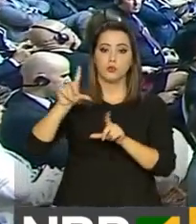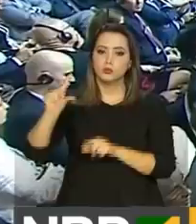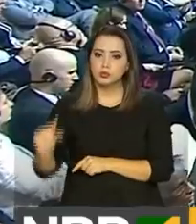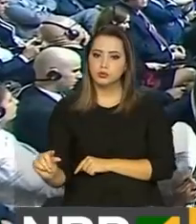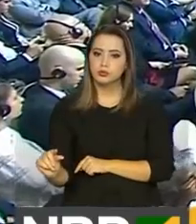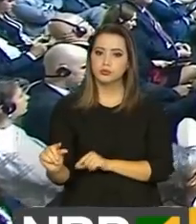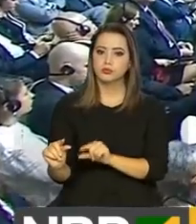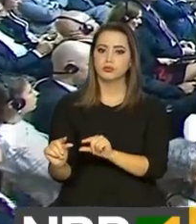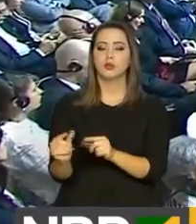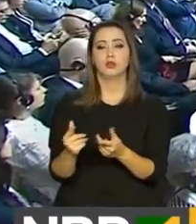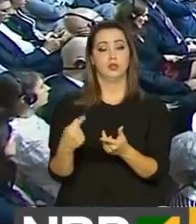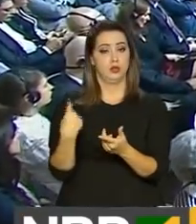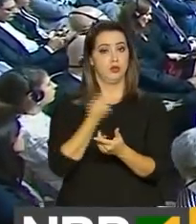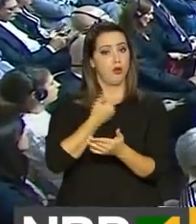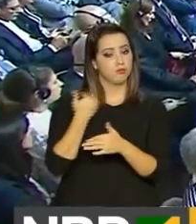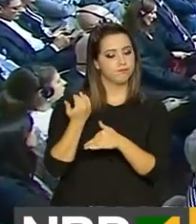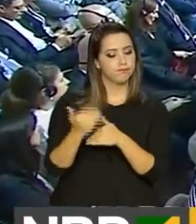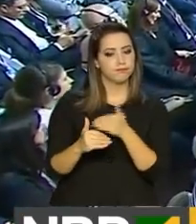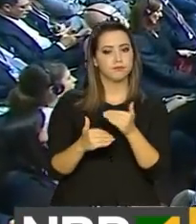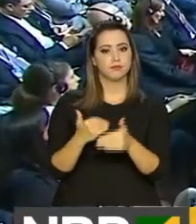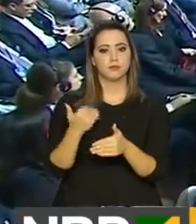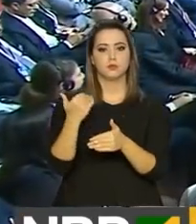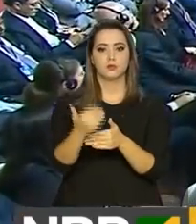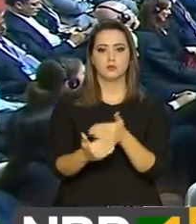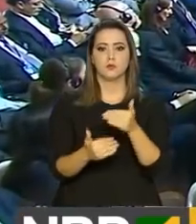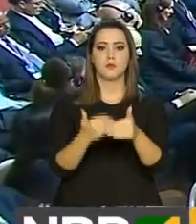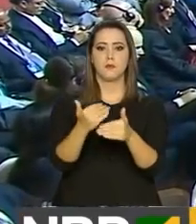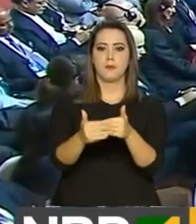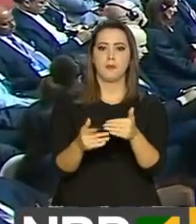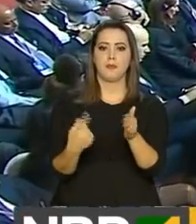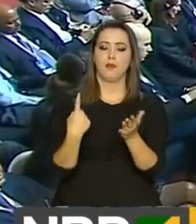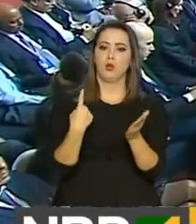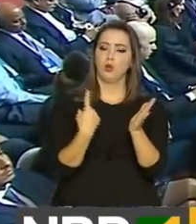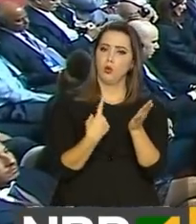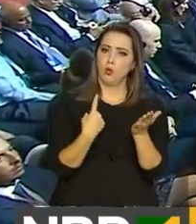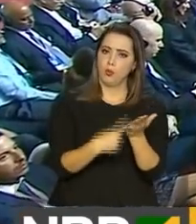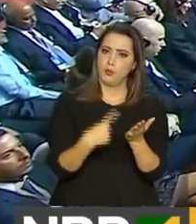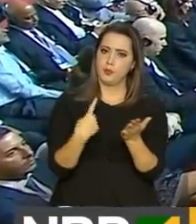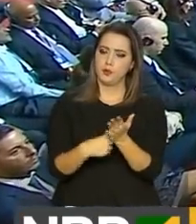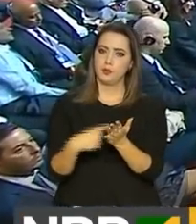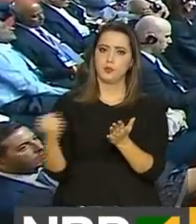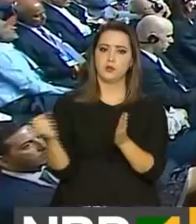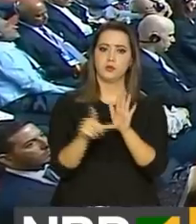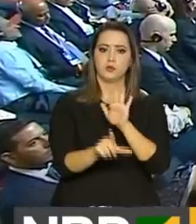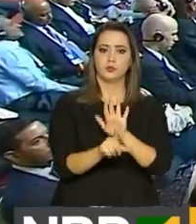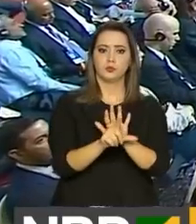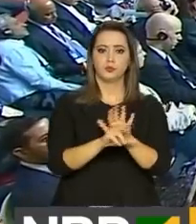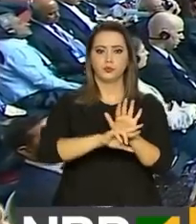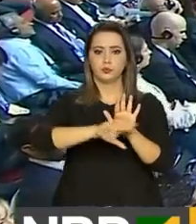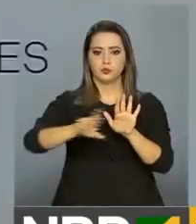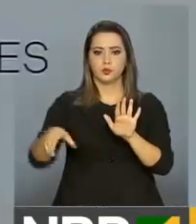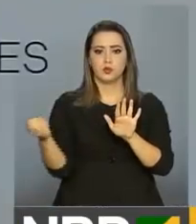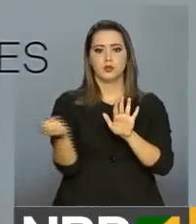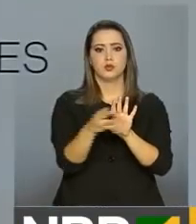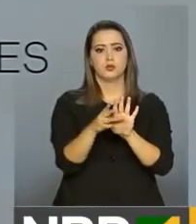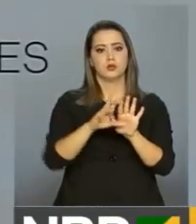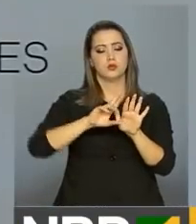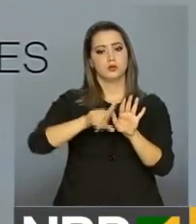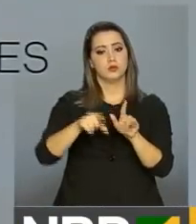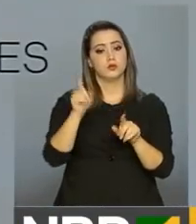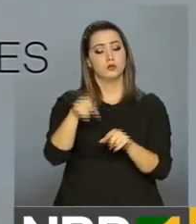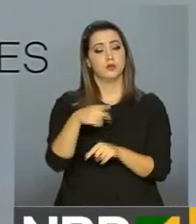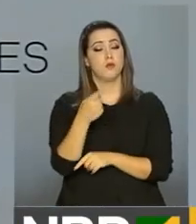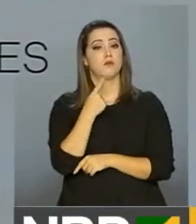seguidos. Estamos levando adiante a ambiciosa agenda de reformas para a modernização do Brasil, o